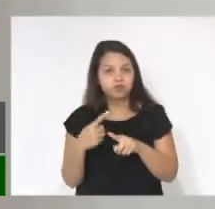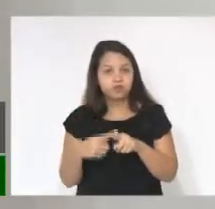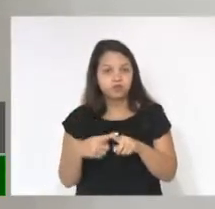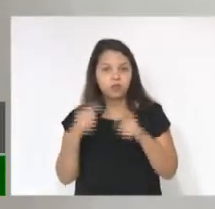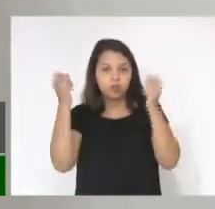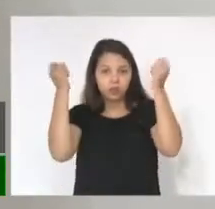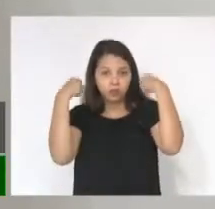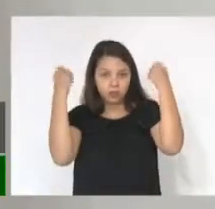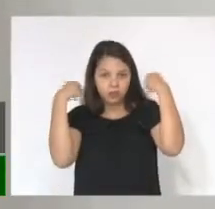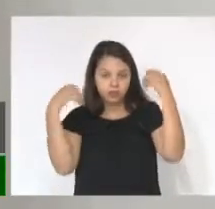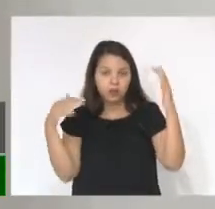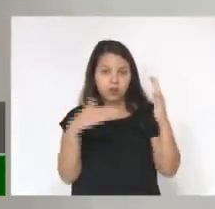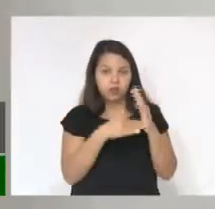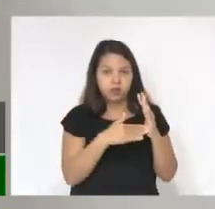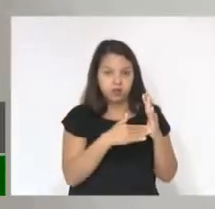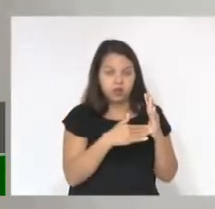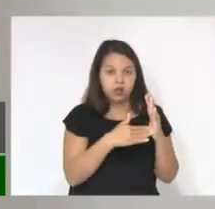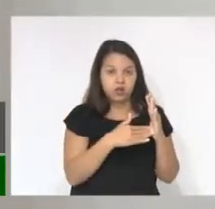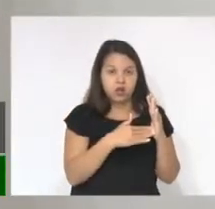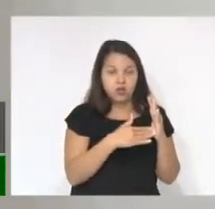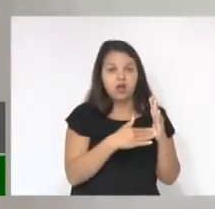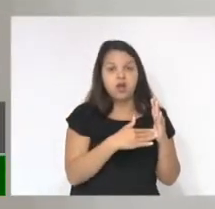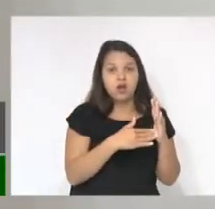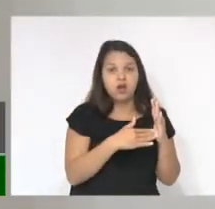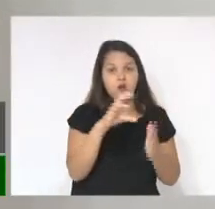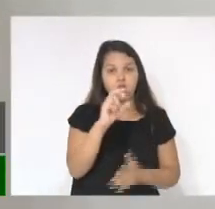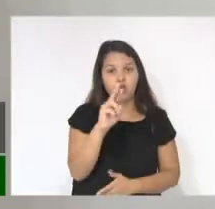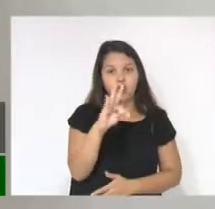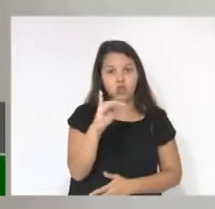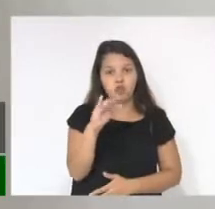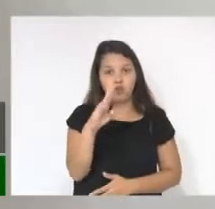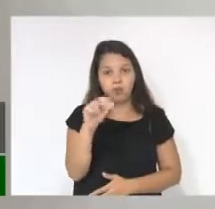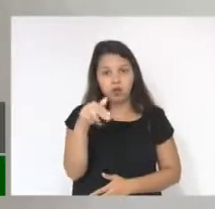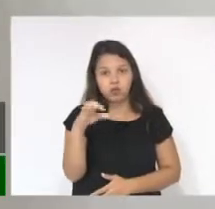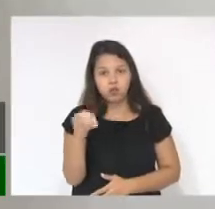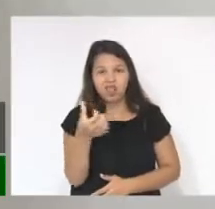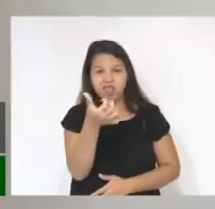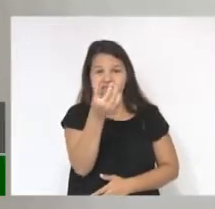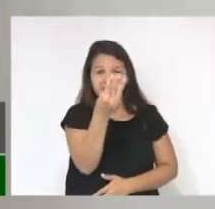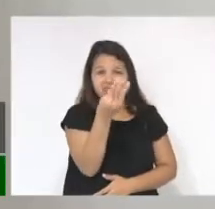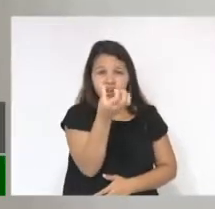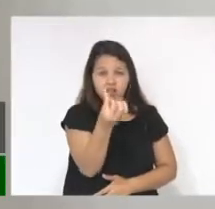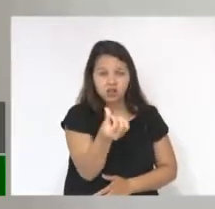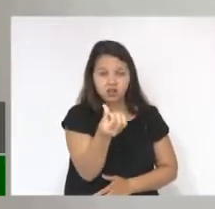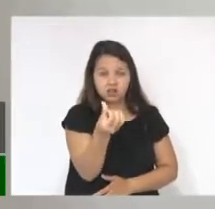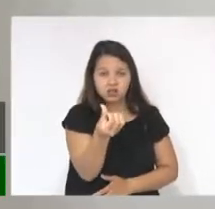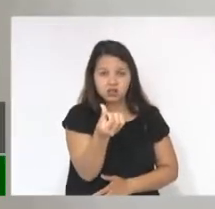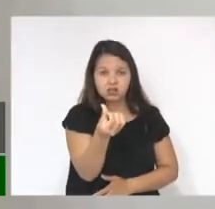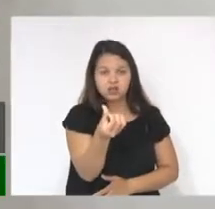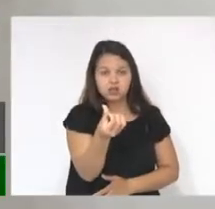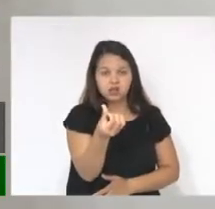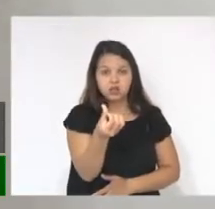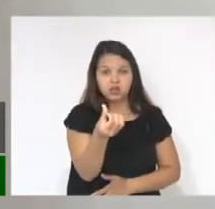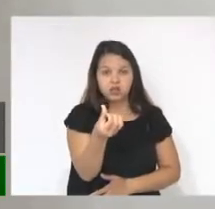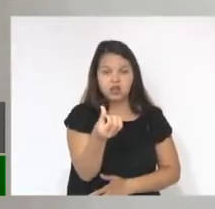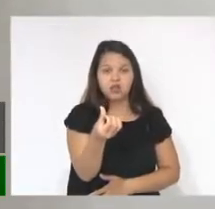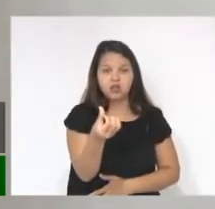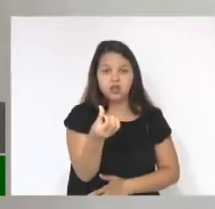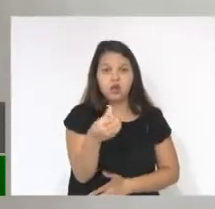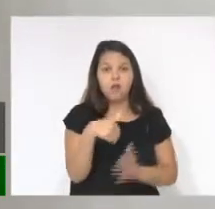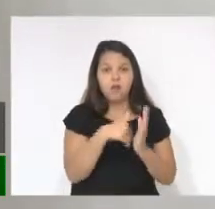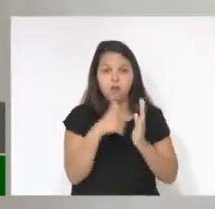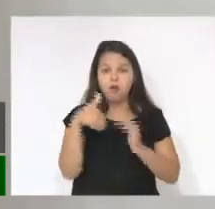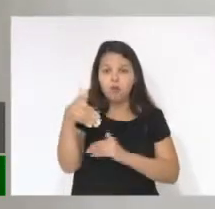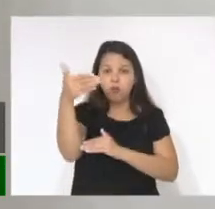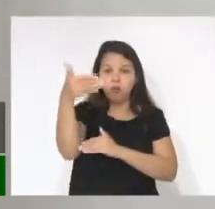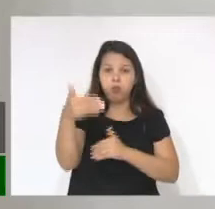Curitibano são 36 sinaleiras eletrônicas, sendo que há mais de 30 dias não possuímos mais essas